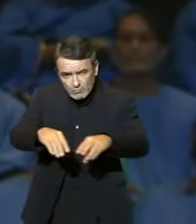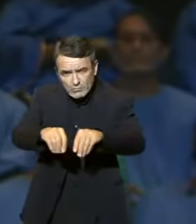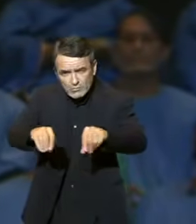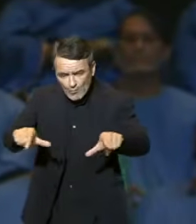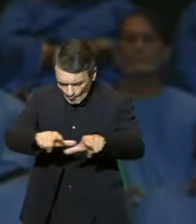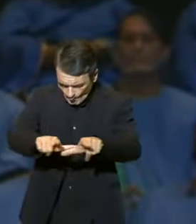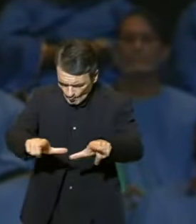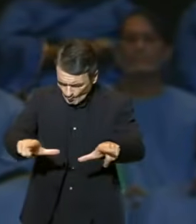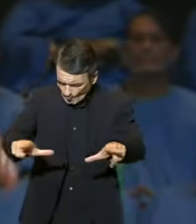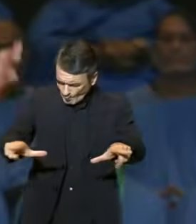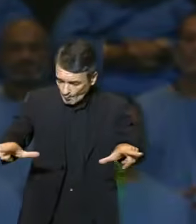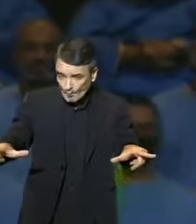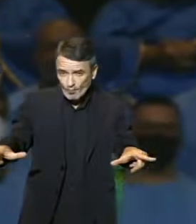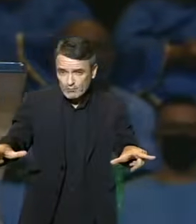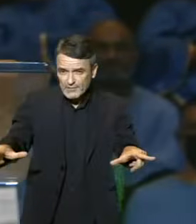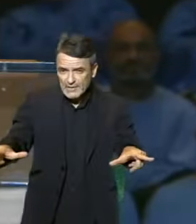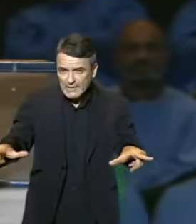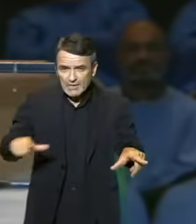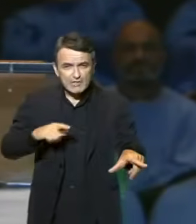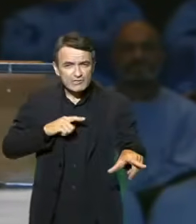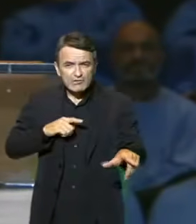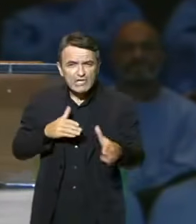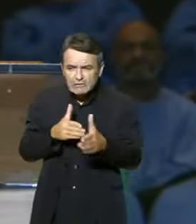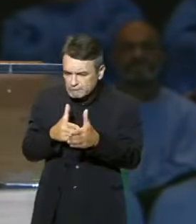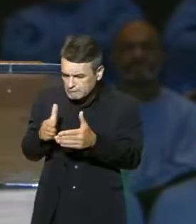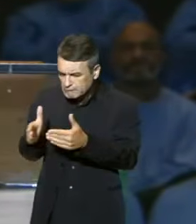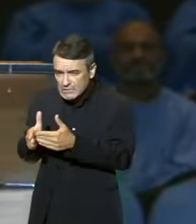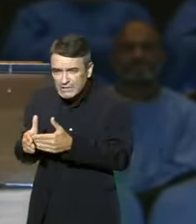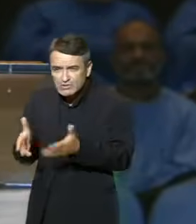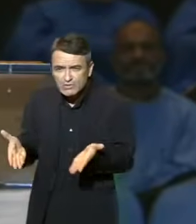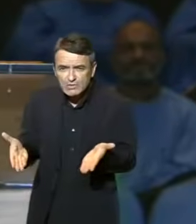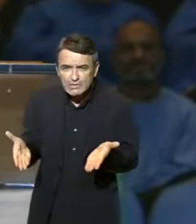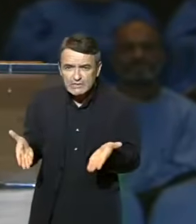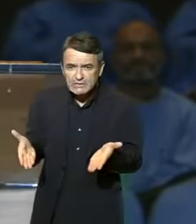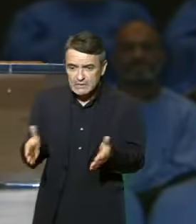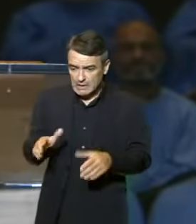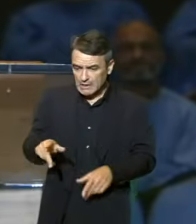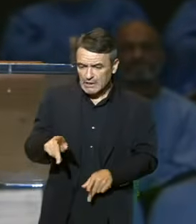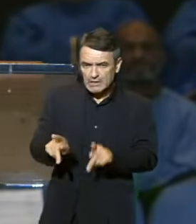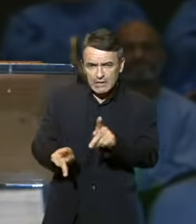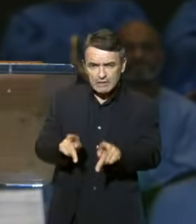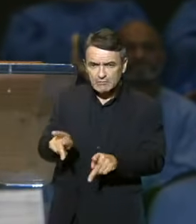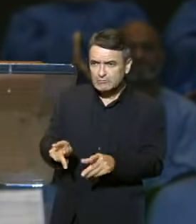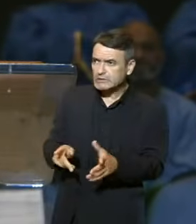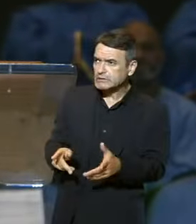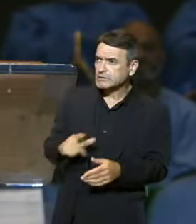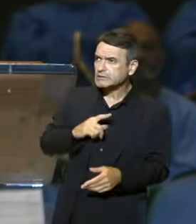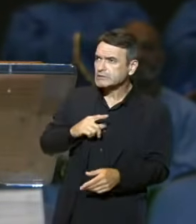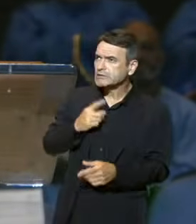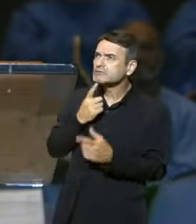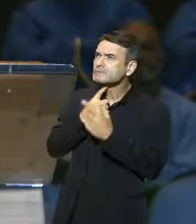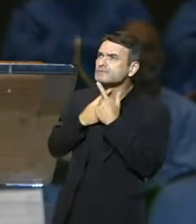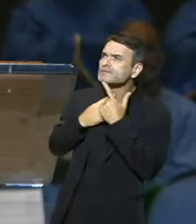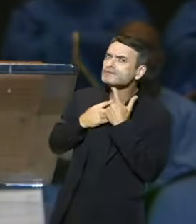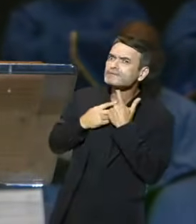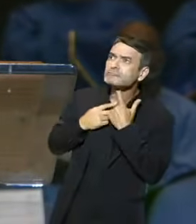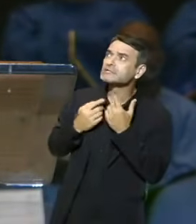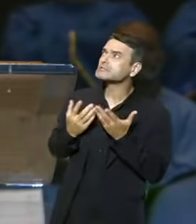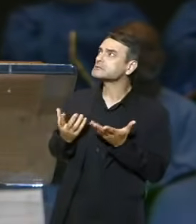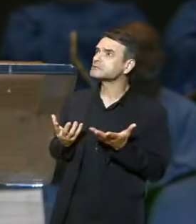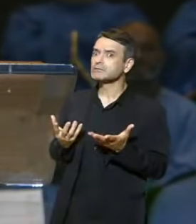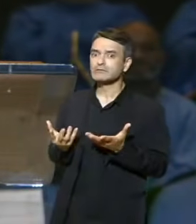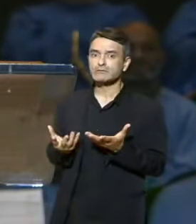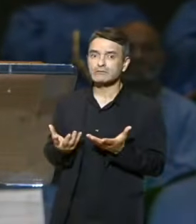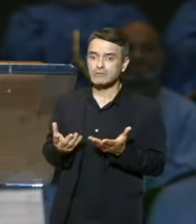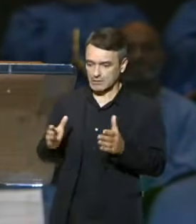E aí, muitas vezes esse povo teve desejos diferentes no meio do deserto. E por causa disso,